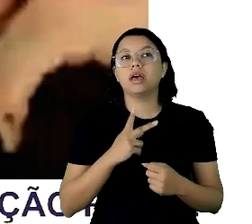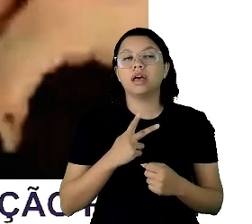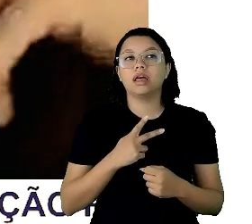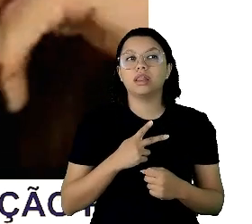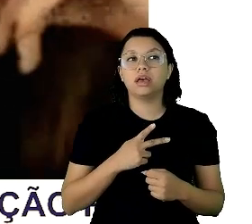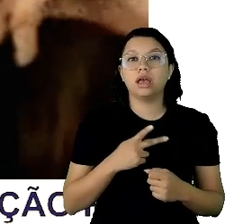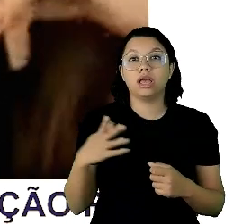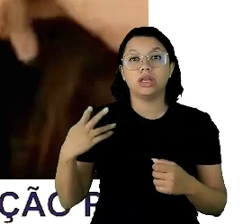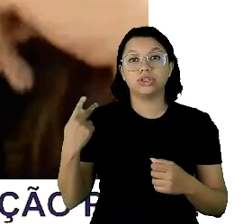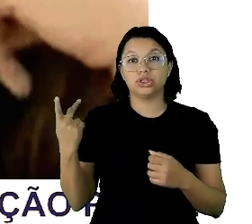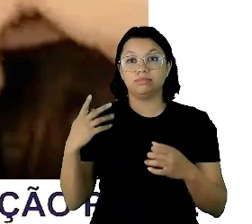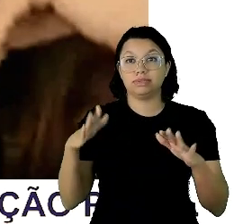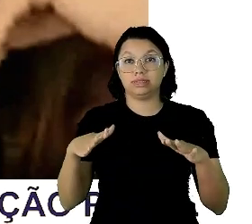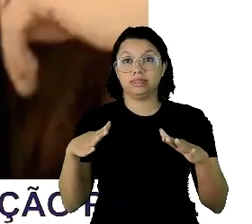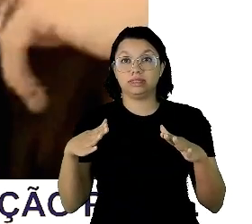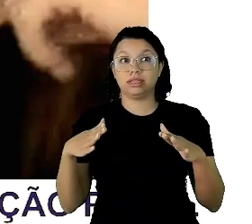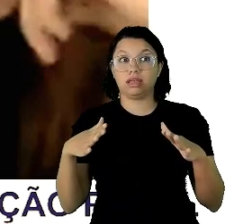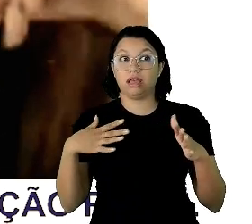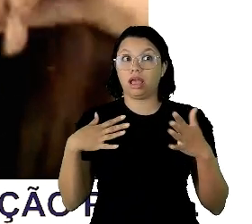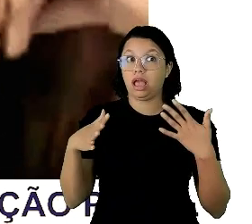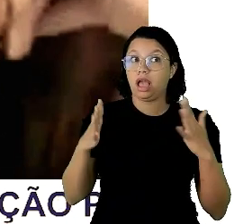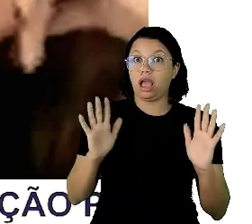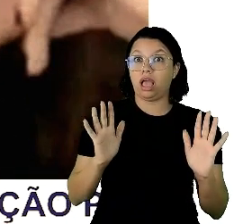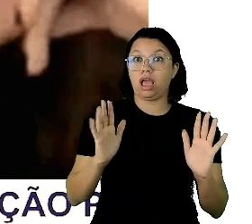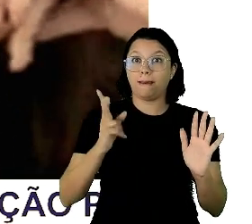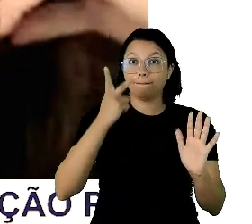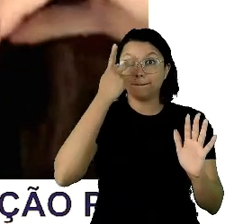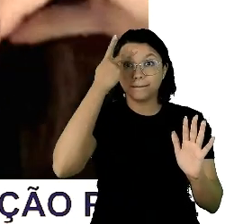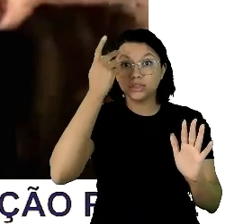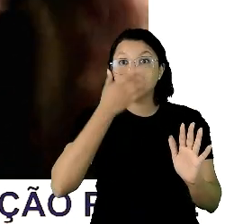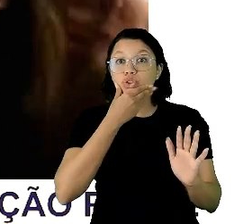tem uma arma, se a gente está num lugar ermo,